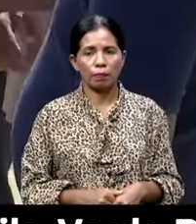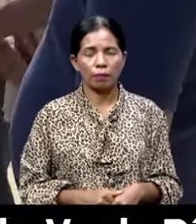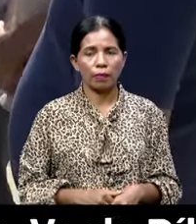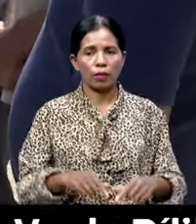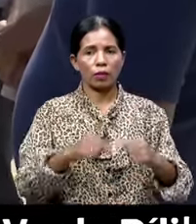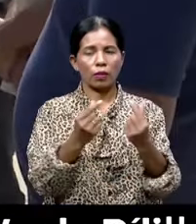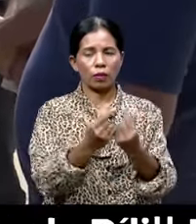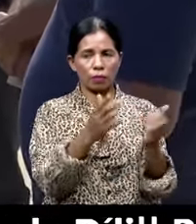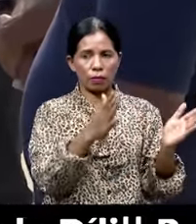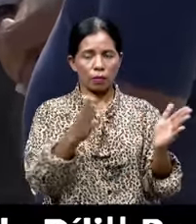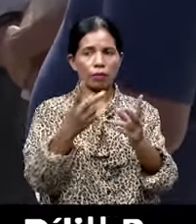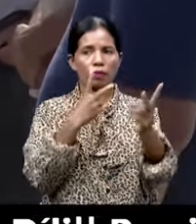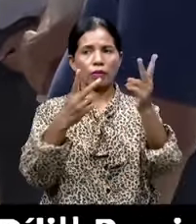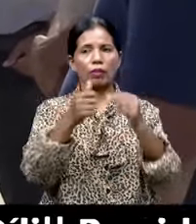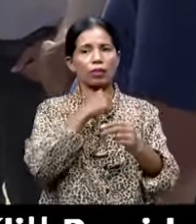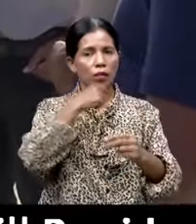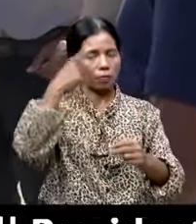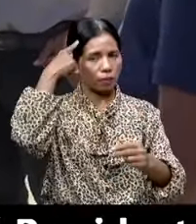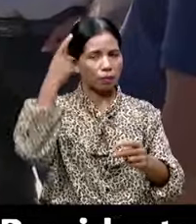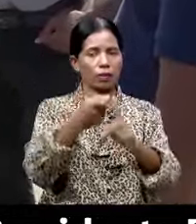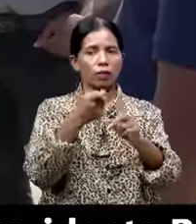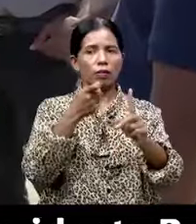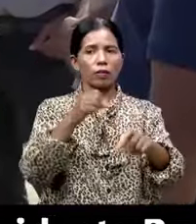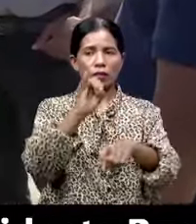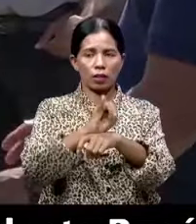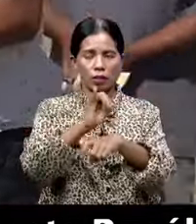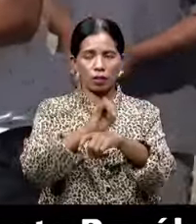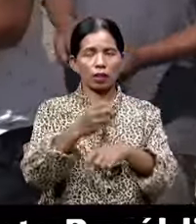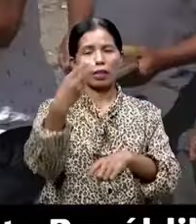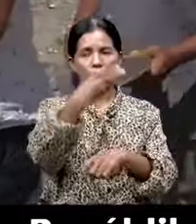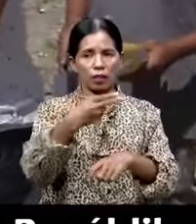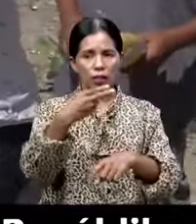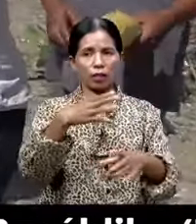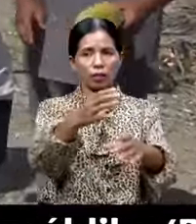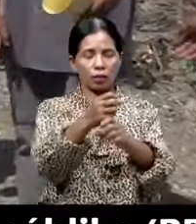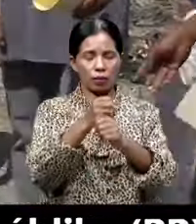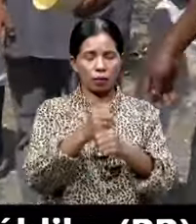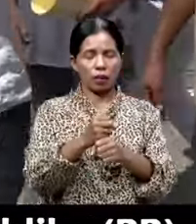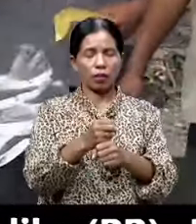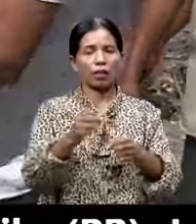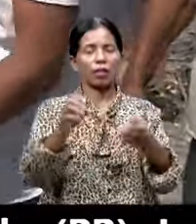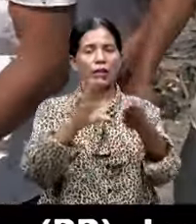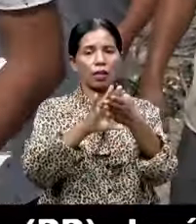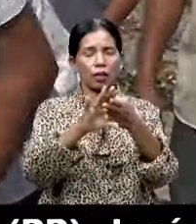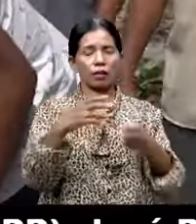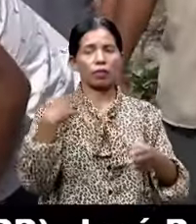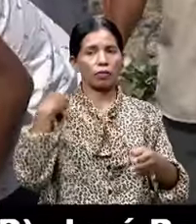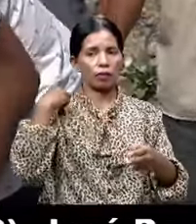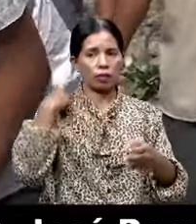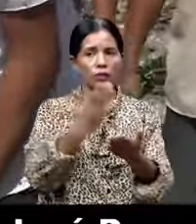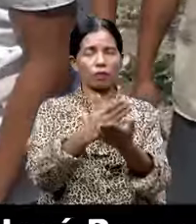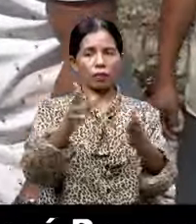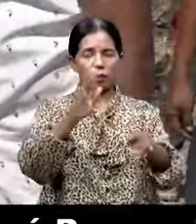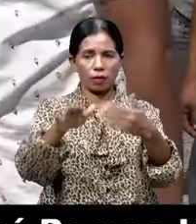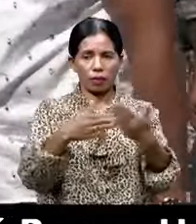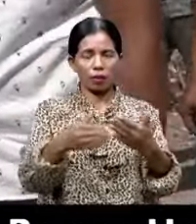Equipa preparação para a visita do Papa Francisco, que se parte da igreja e a Quintané, Simona Camisola, nebesa e faje basaranisira, nebesa